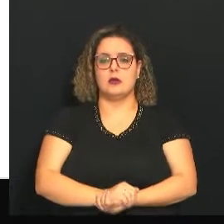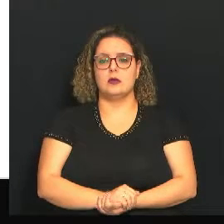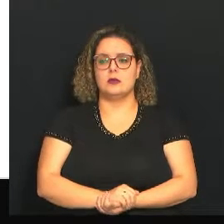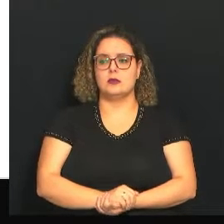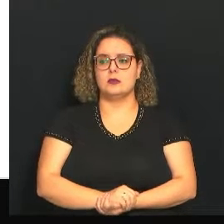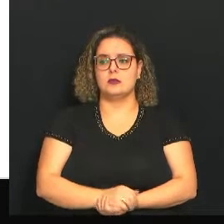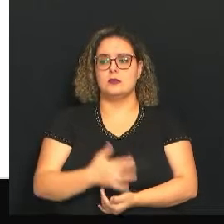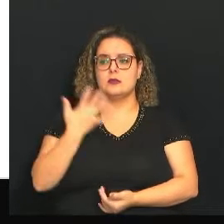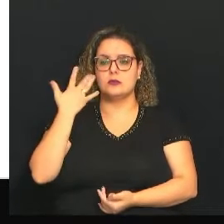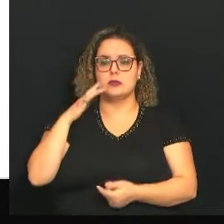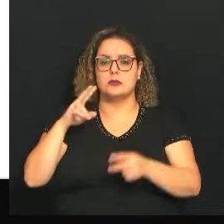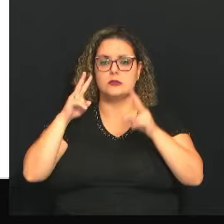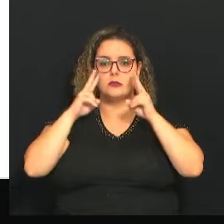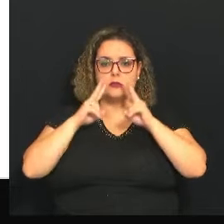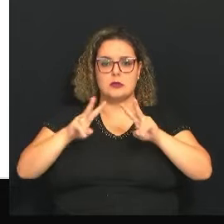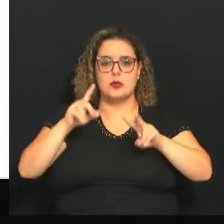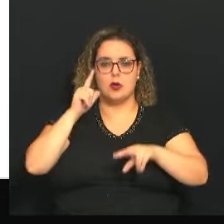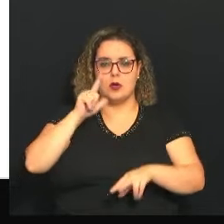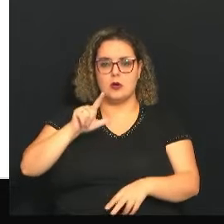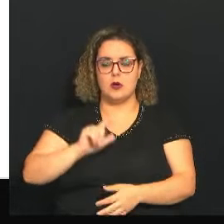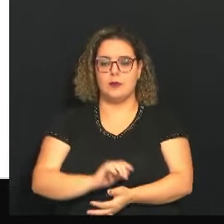conseguem enxergar, conseguem?